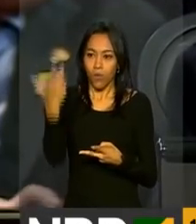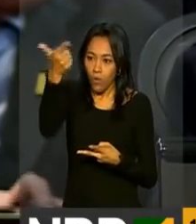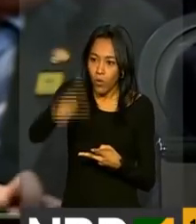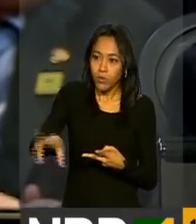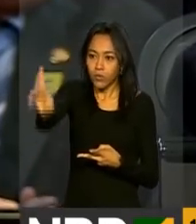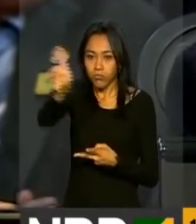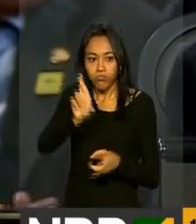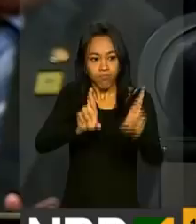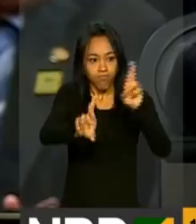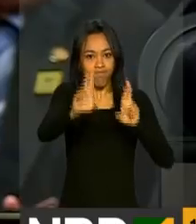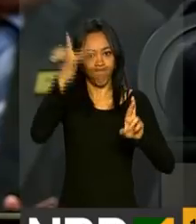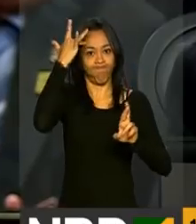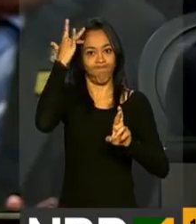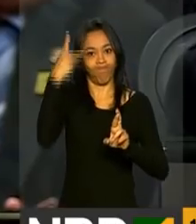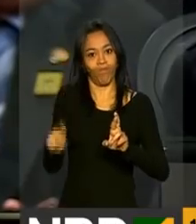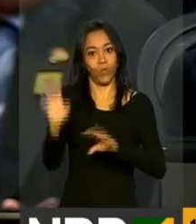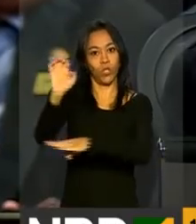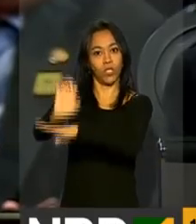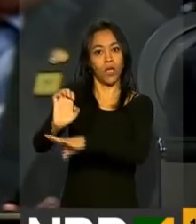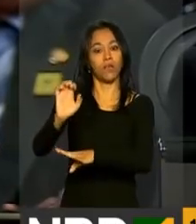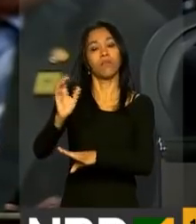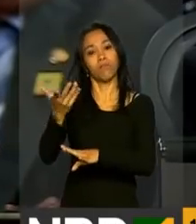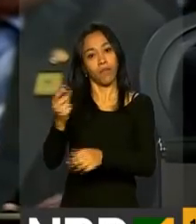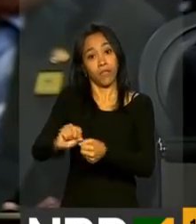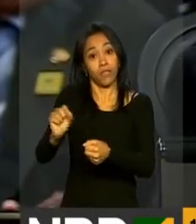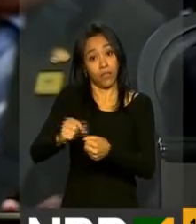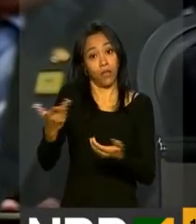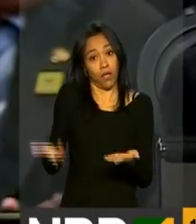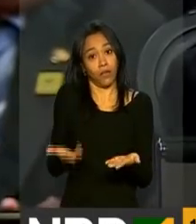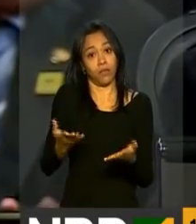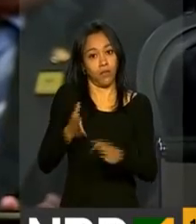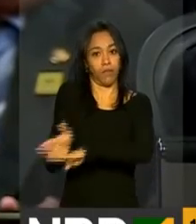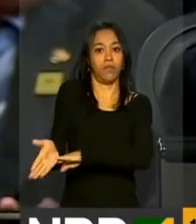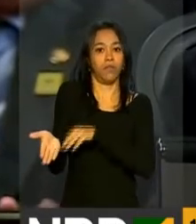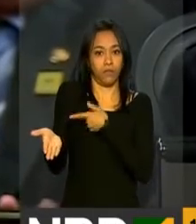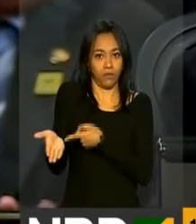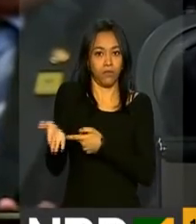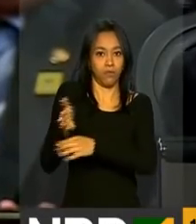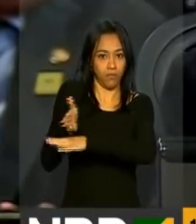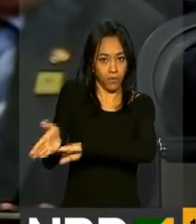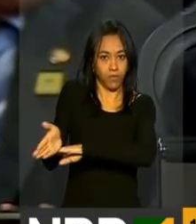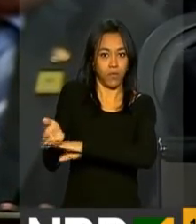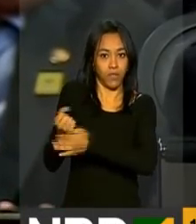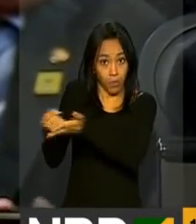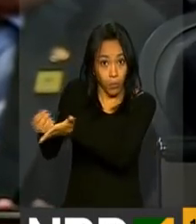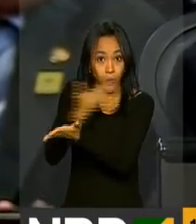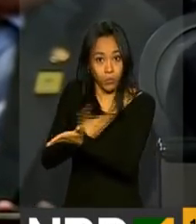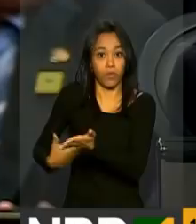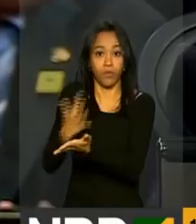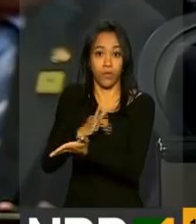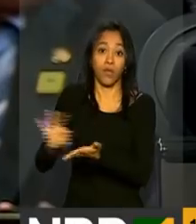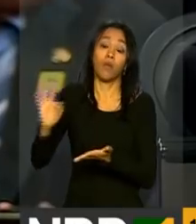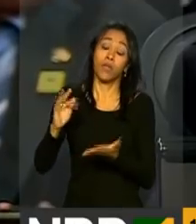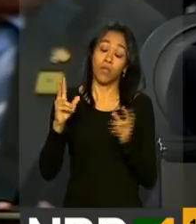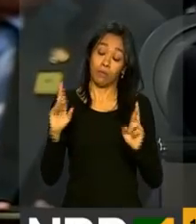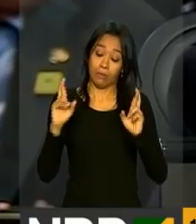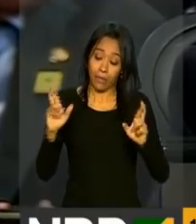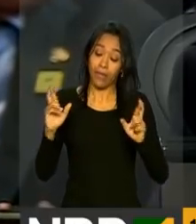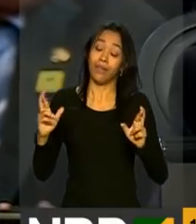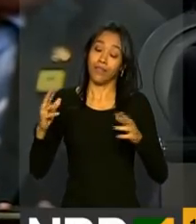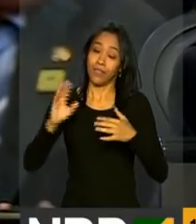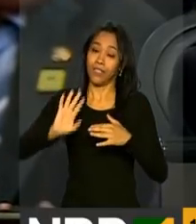para a decretá la e esperamos naturalmente que ao longo do tempo ela possa dar